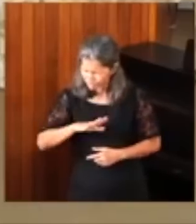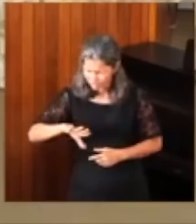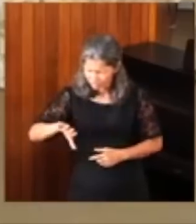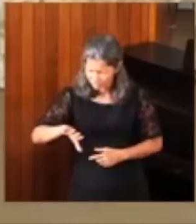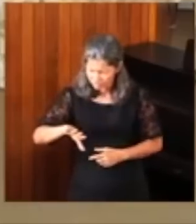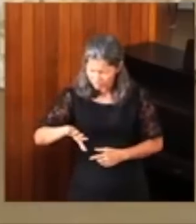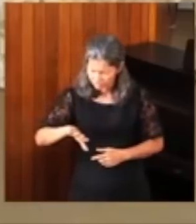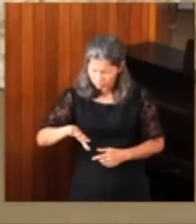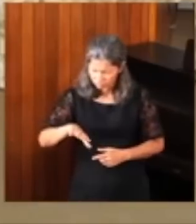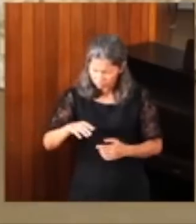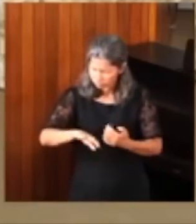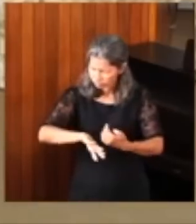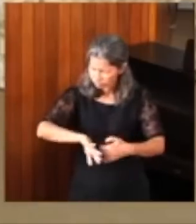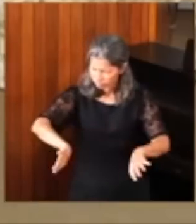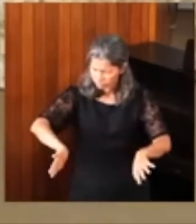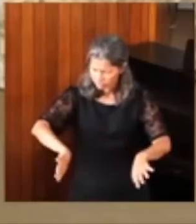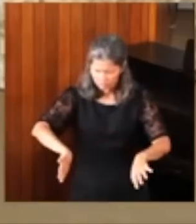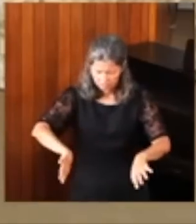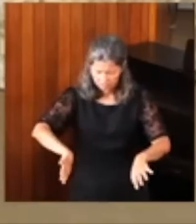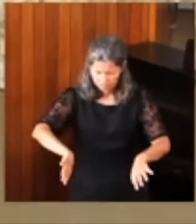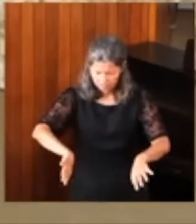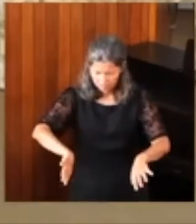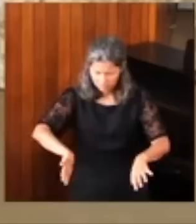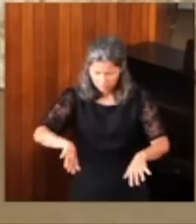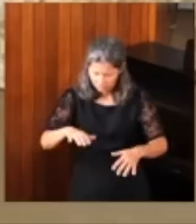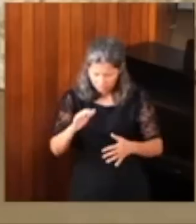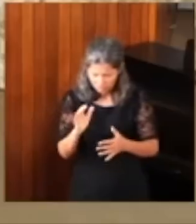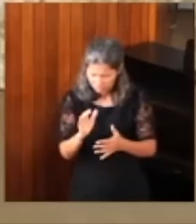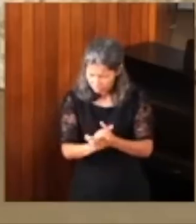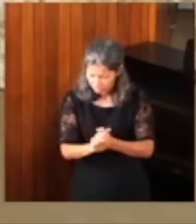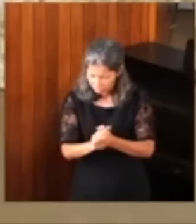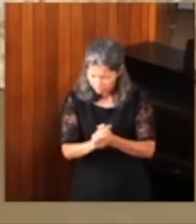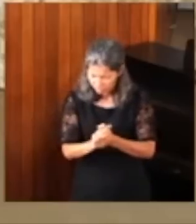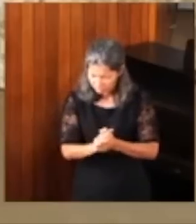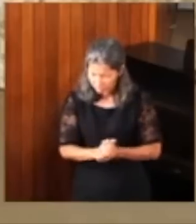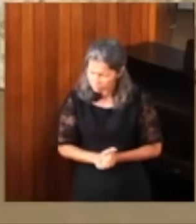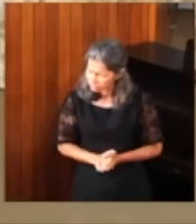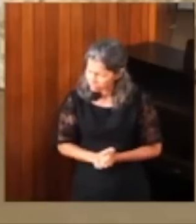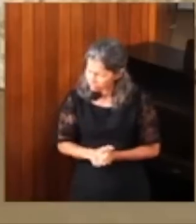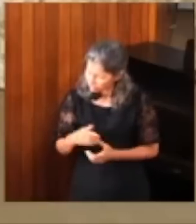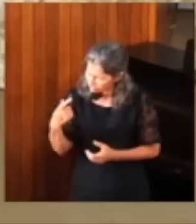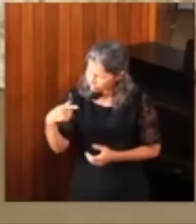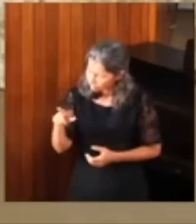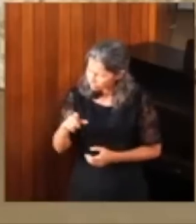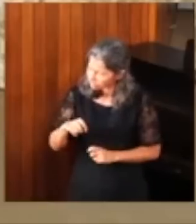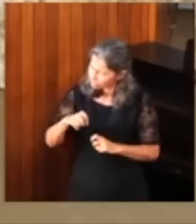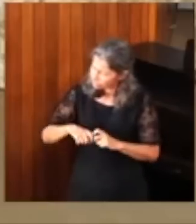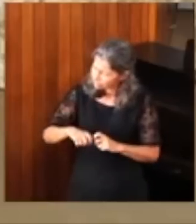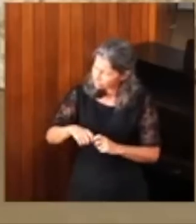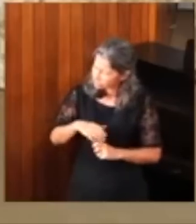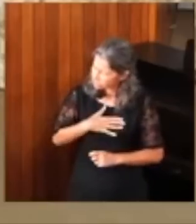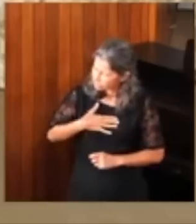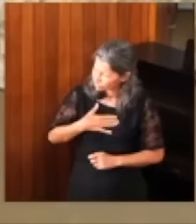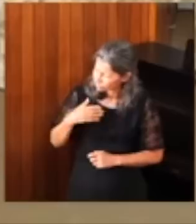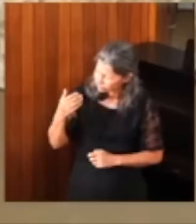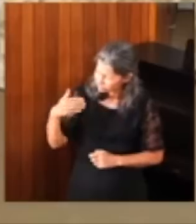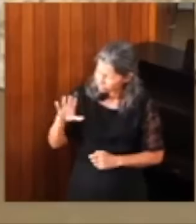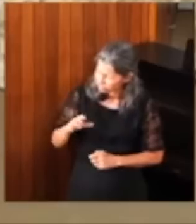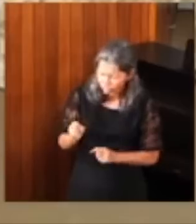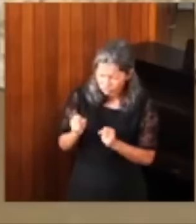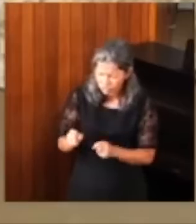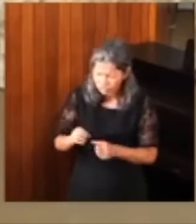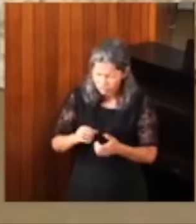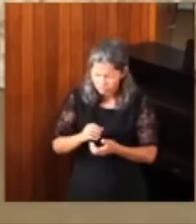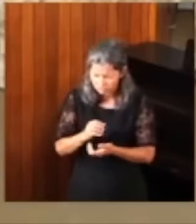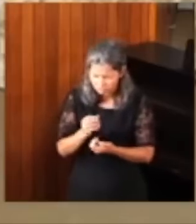de 10 dias, porque eles não queriam nenhuma vinculação com a Bíblia. Note, 2 instituições edênicas foram atacadas